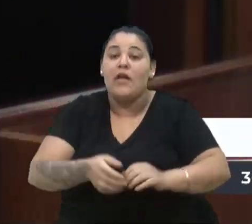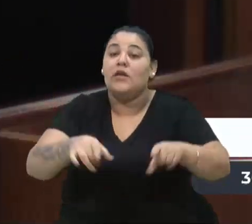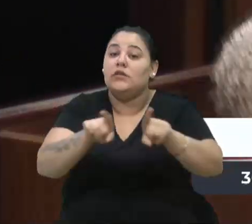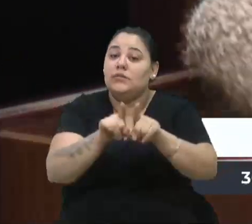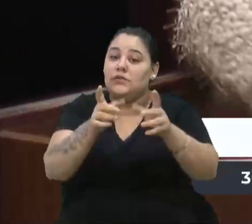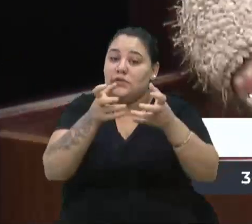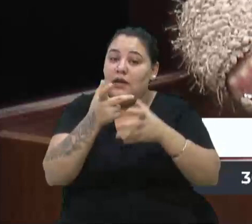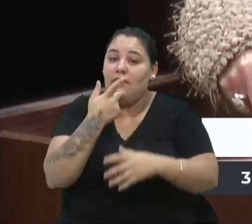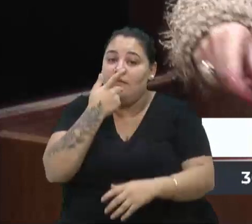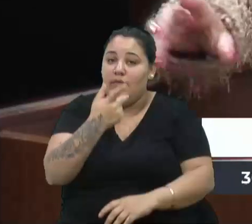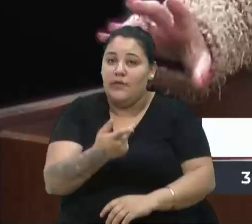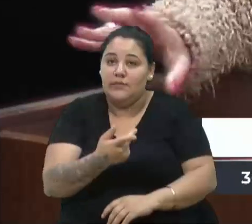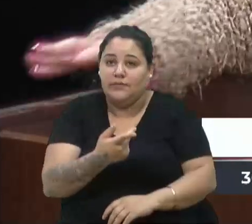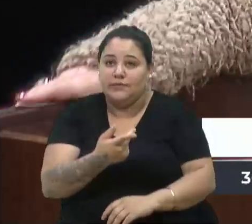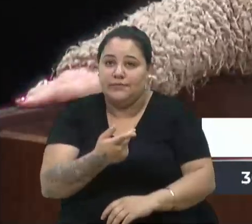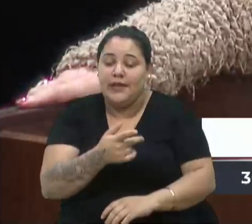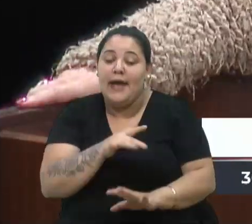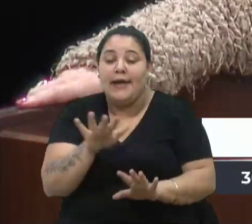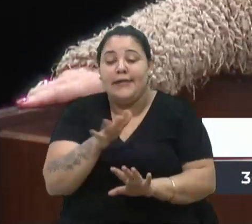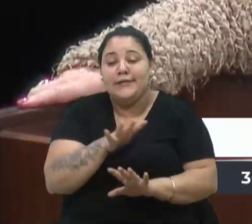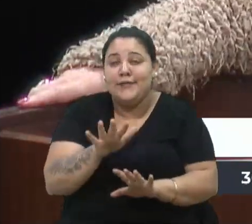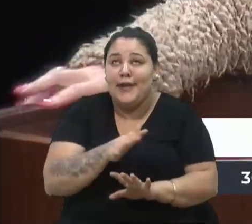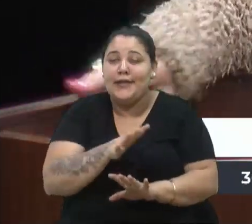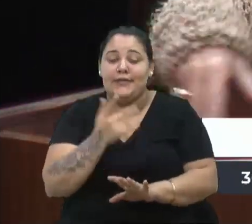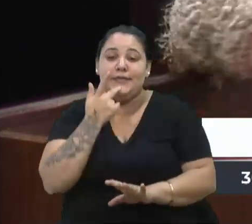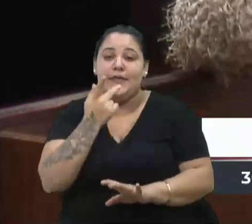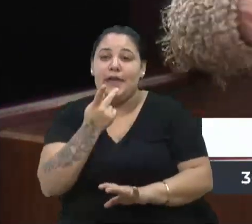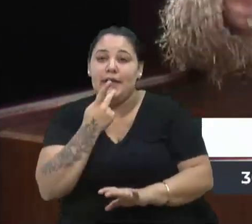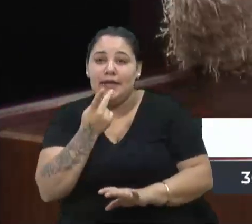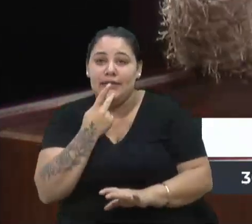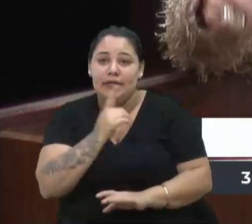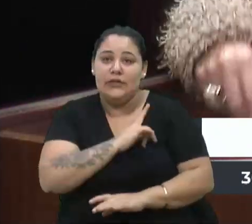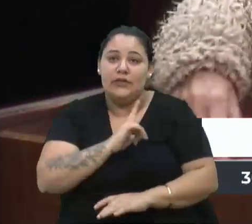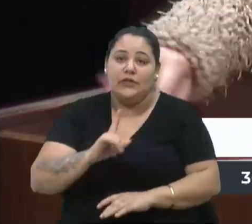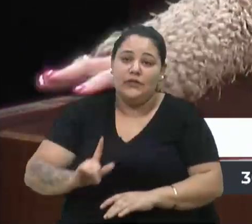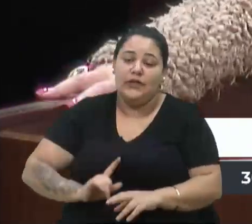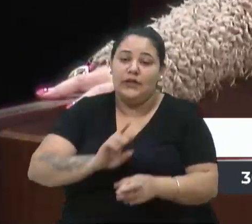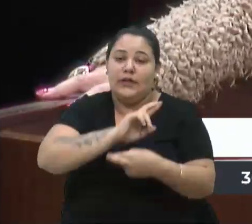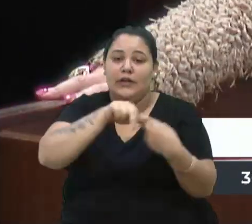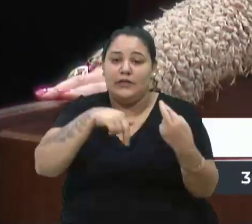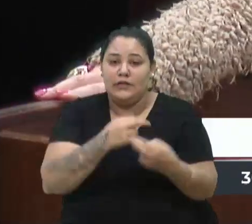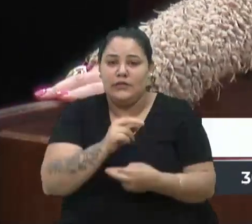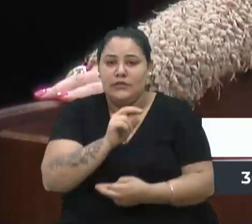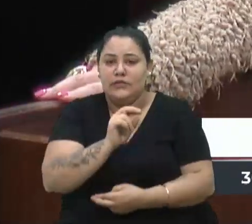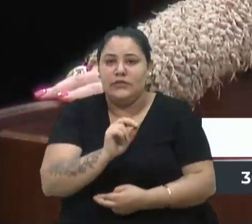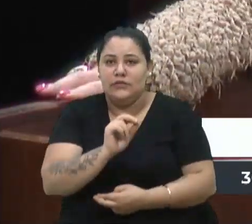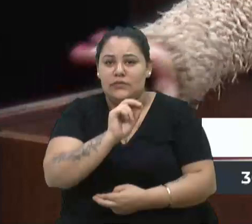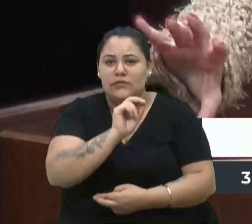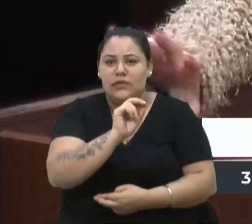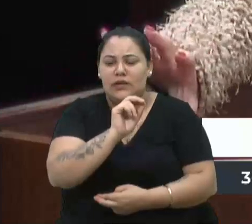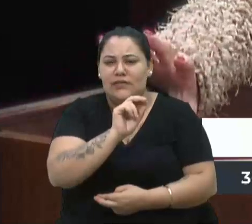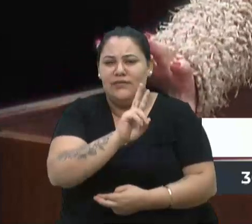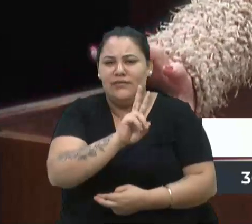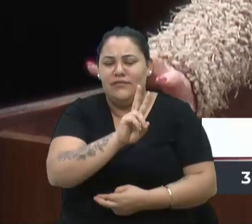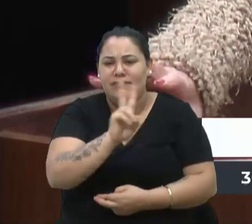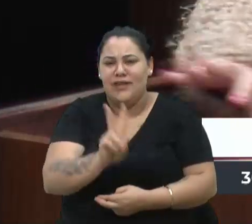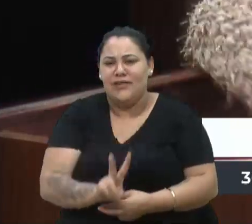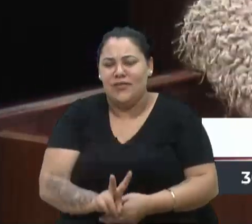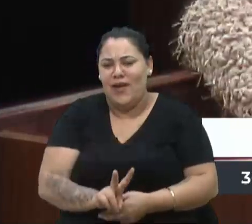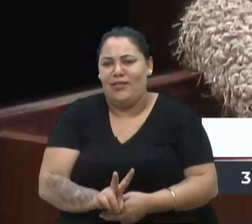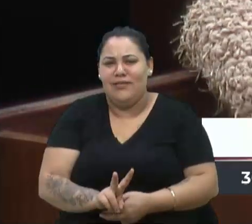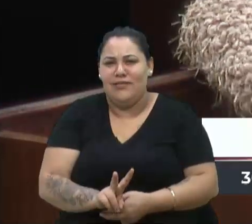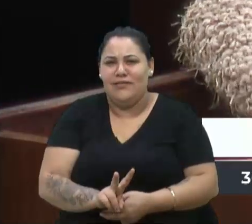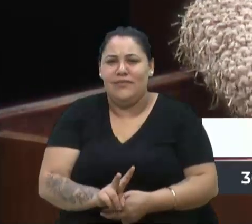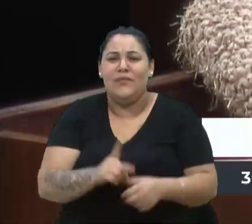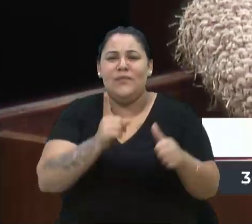falar que vira e mexe estão falando do governo em relações com a Venezuela, isso e aquilo. Primeiro,